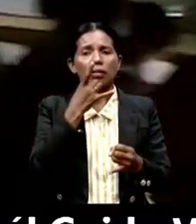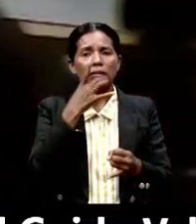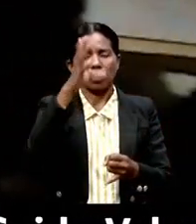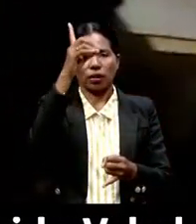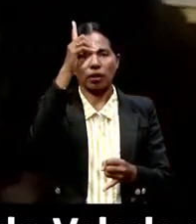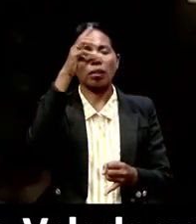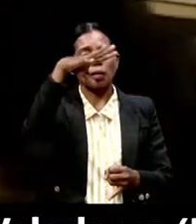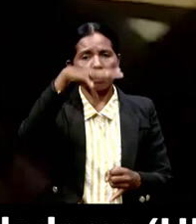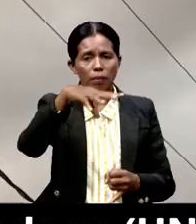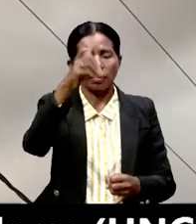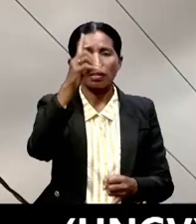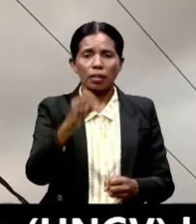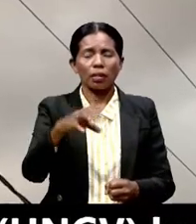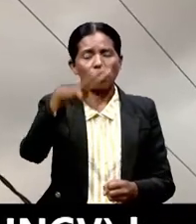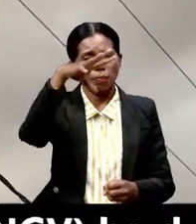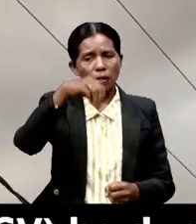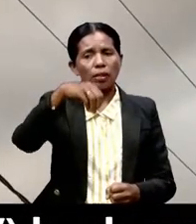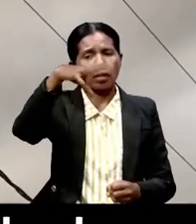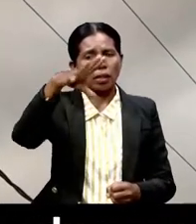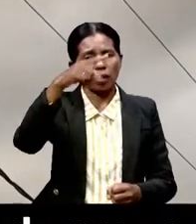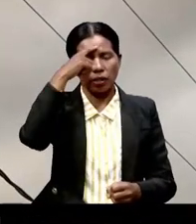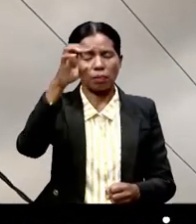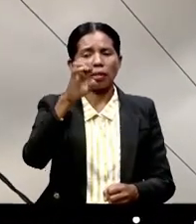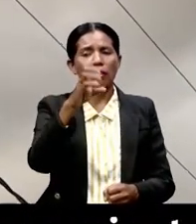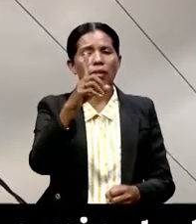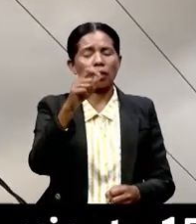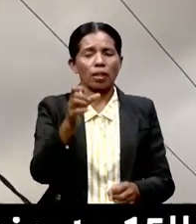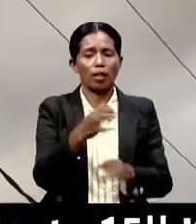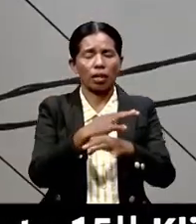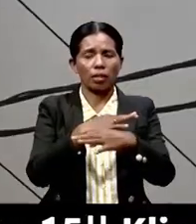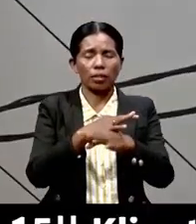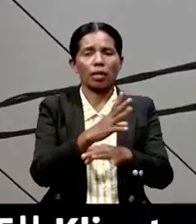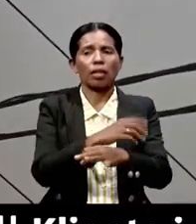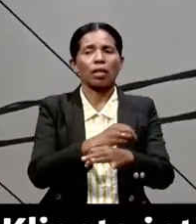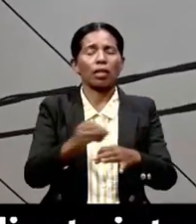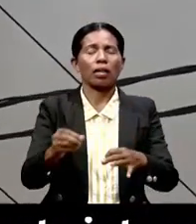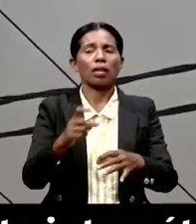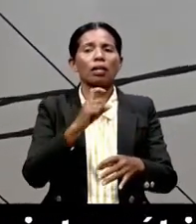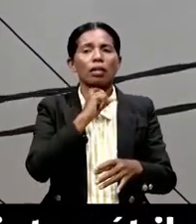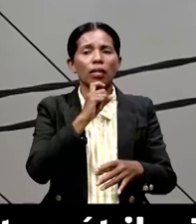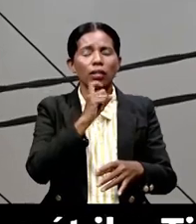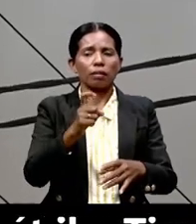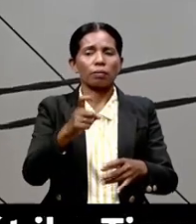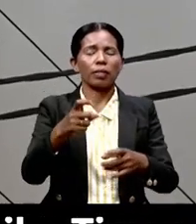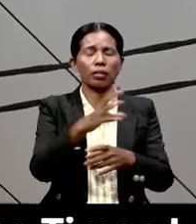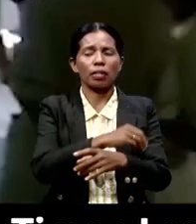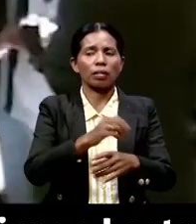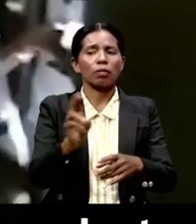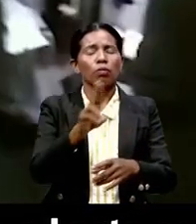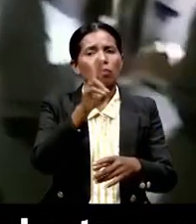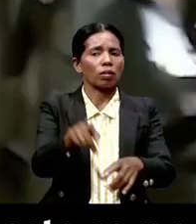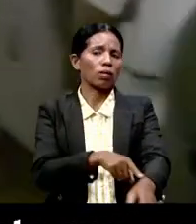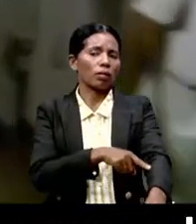dili matelakan tambah detail halo hela rehabilitação bafio norin electricidade sira nebe utiliza cleorona.